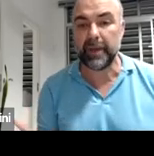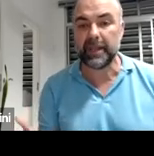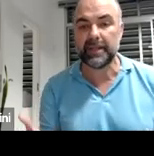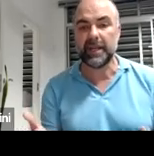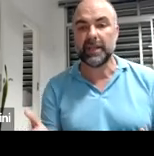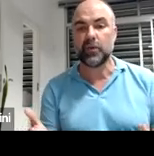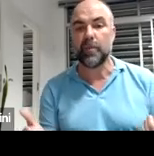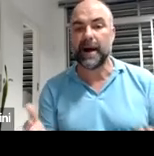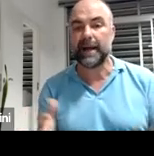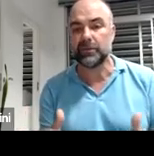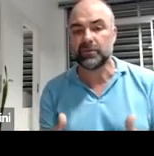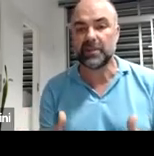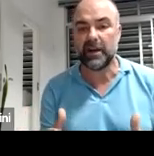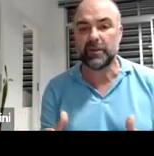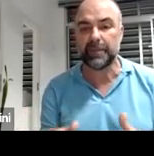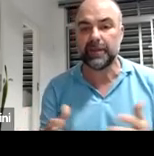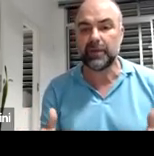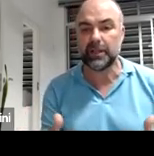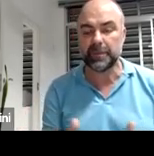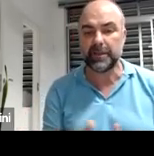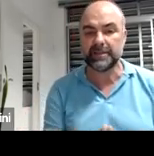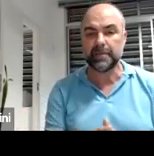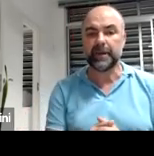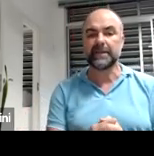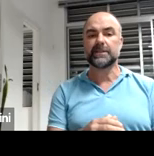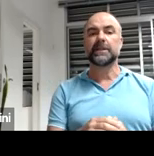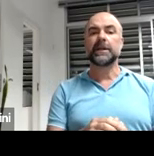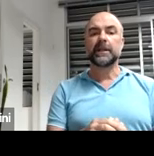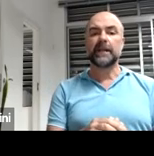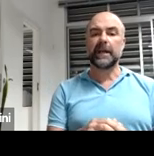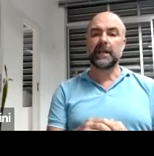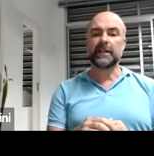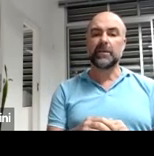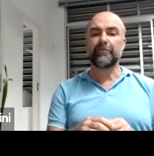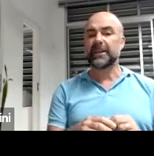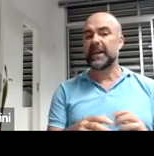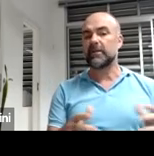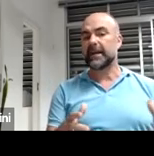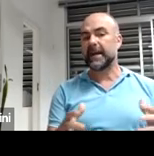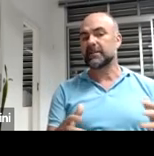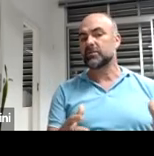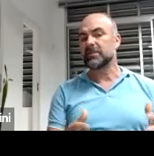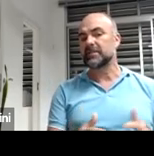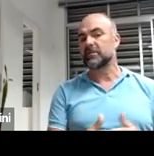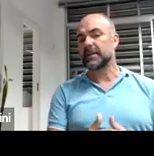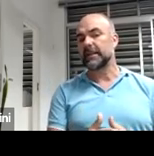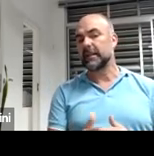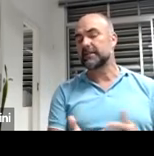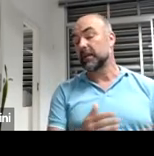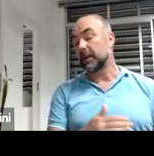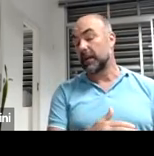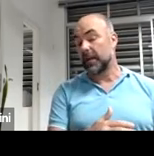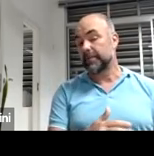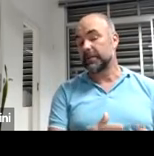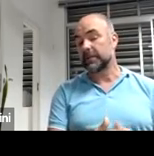um P&D incubado no CELTA, uma das primeiras empresas. Né? Então, foi criado a ACAT, a Associação